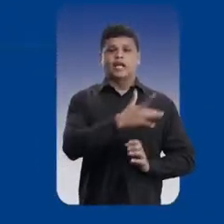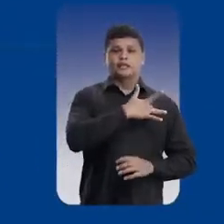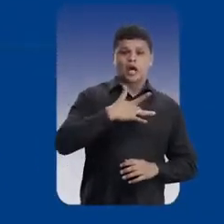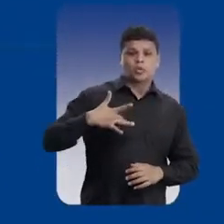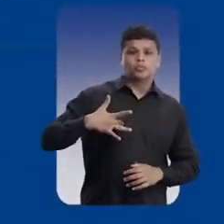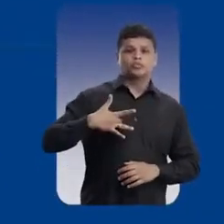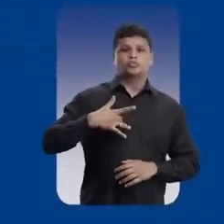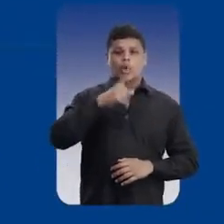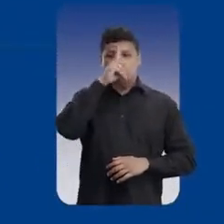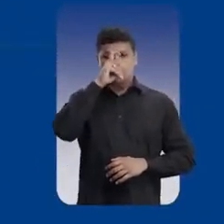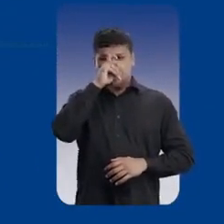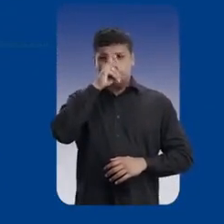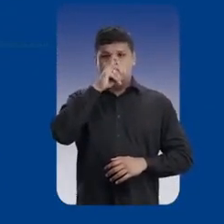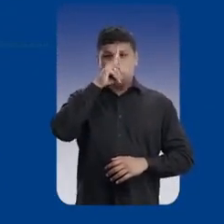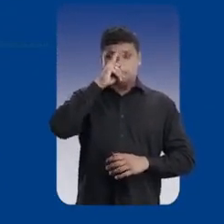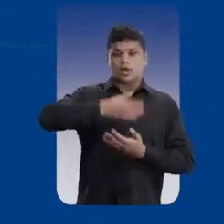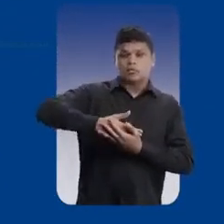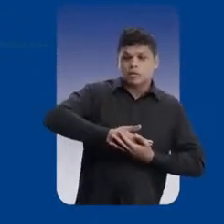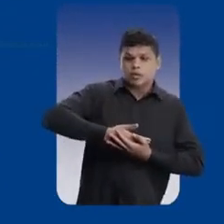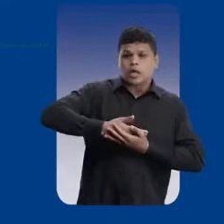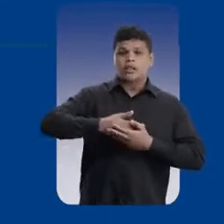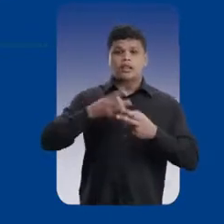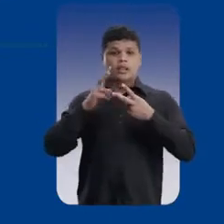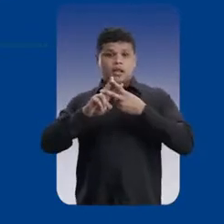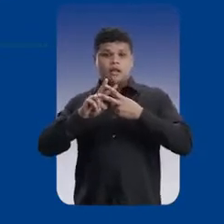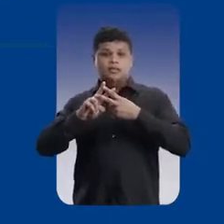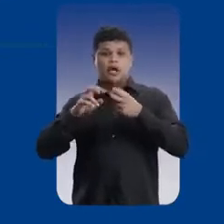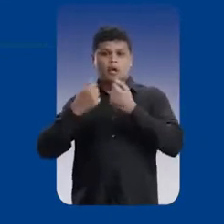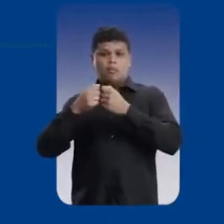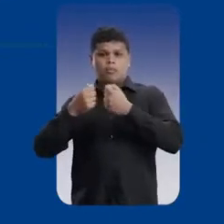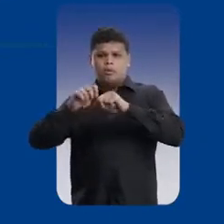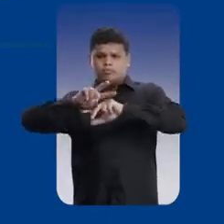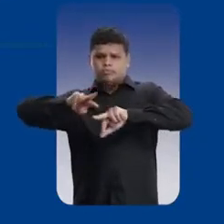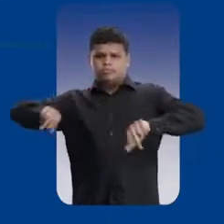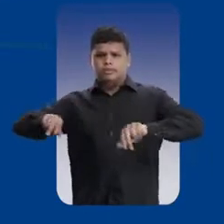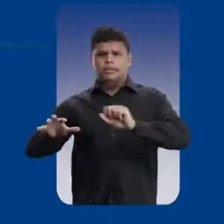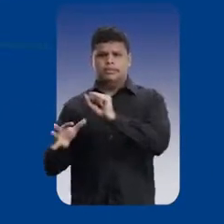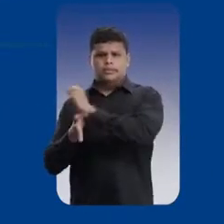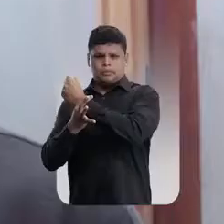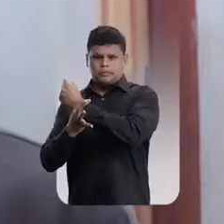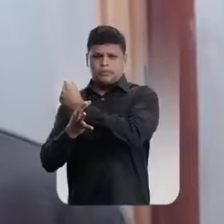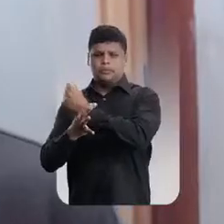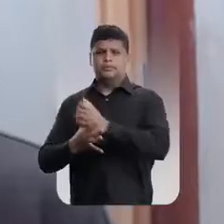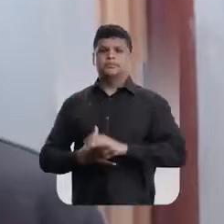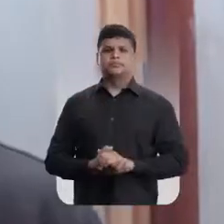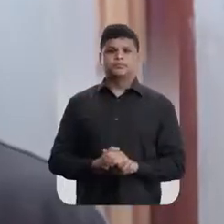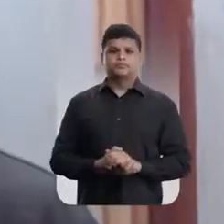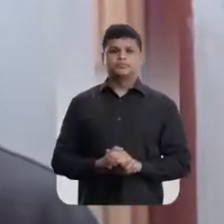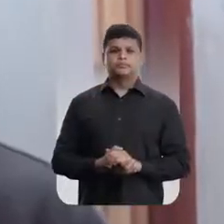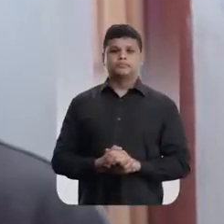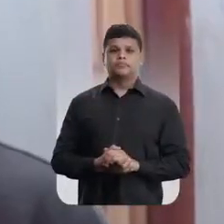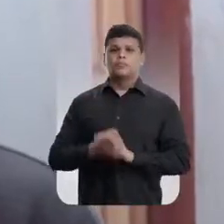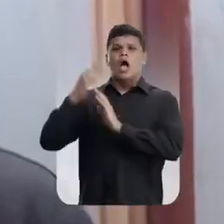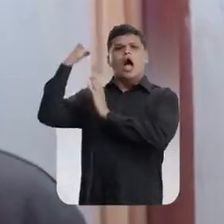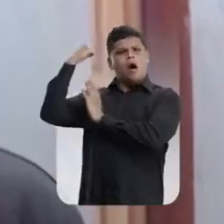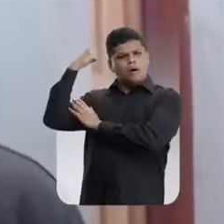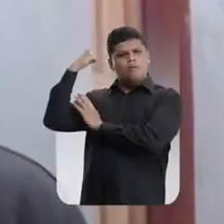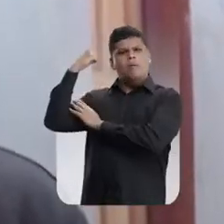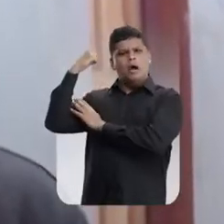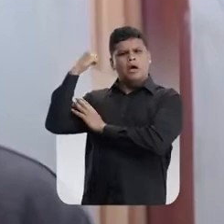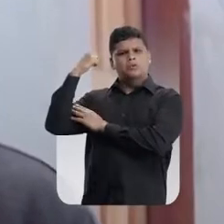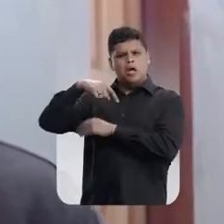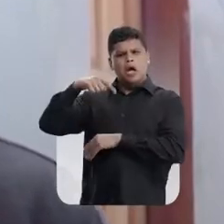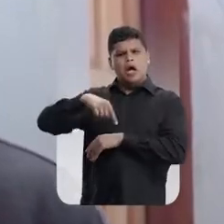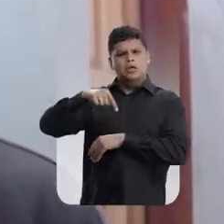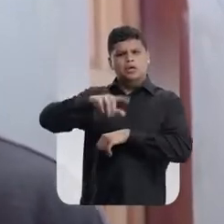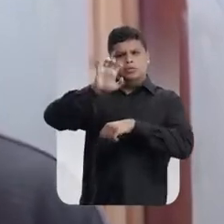saúde, hospitais, maternidades, delegacias, transporte, segurança. Vou lhe dizer uma coisa, o que o amazonino